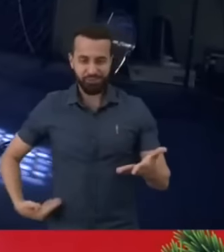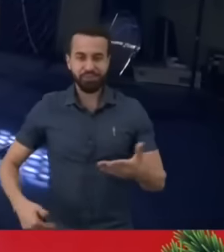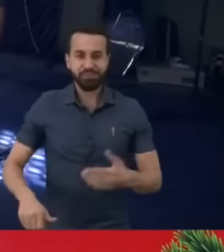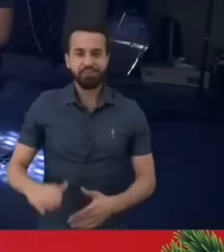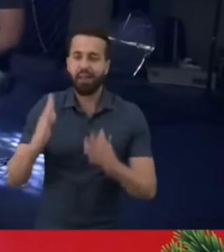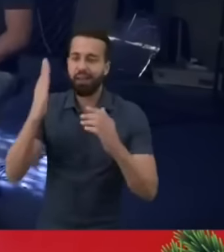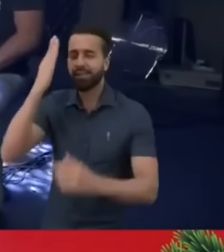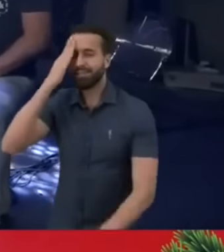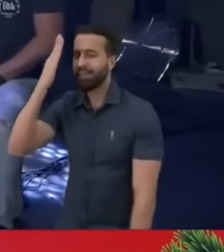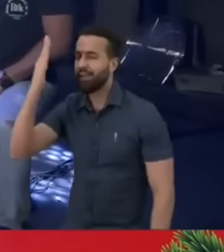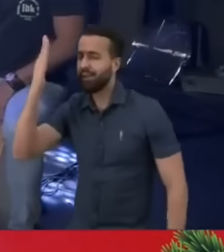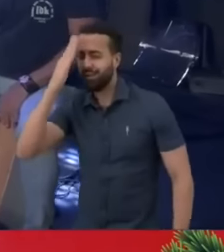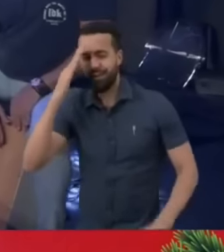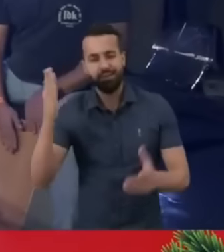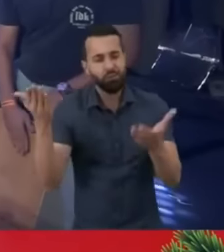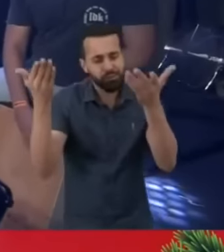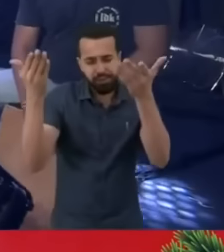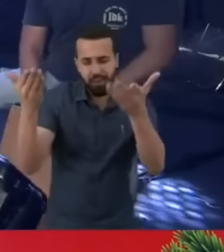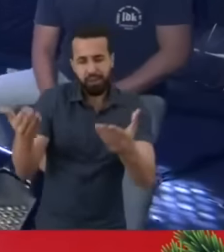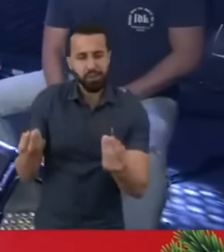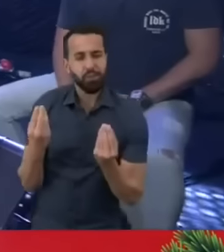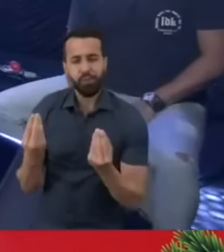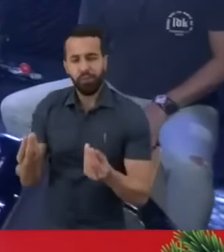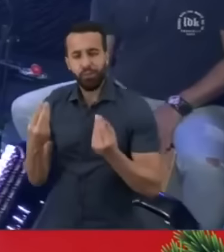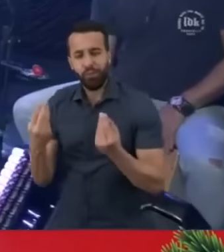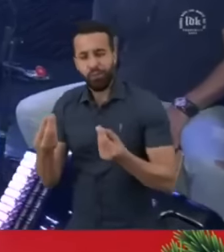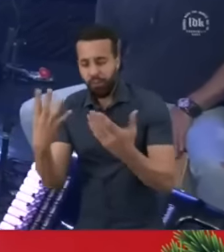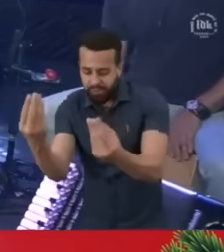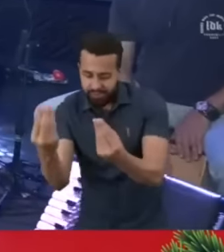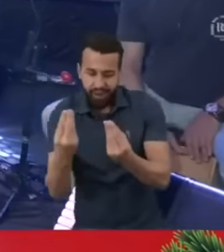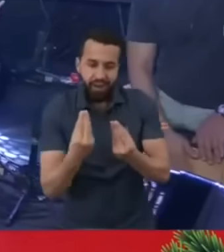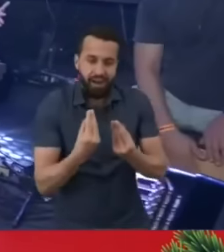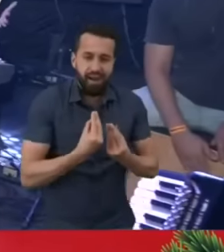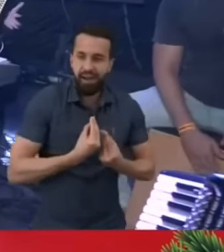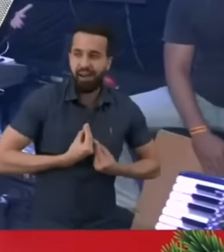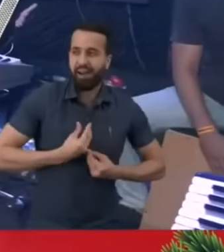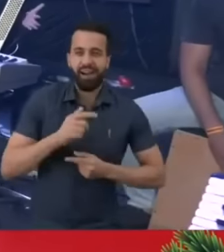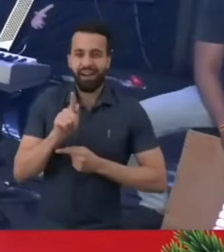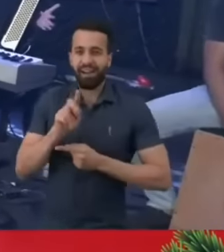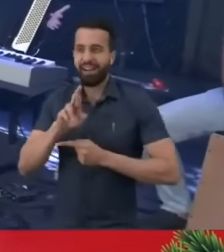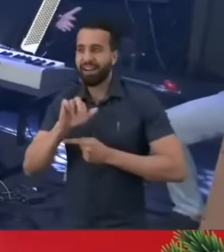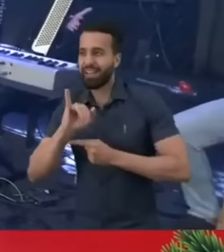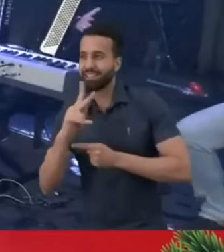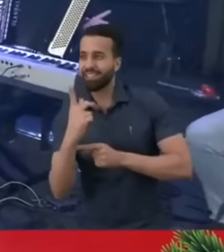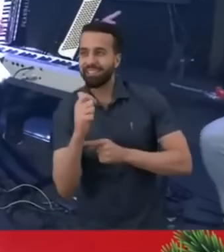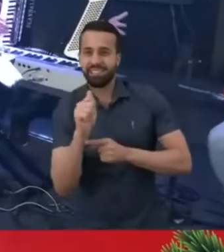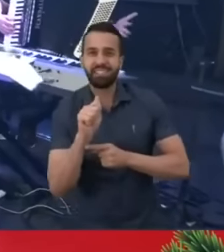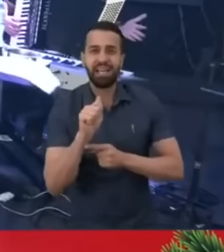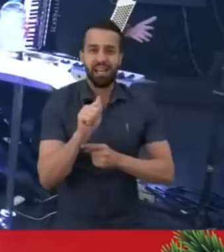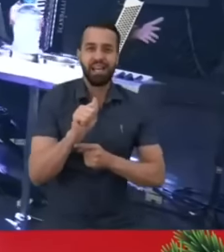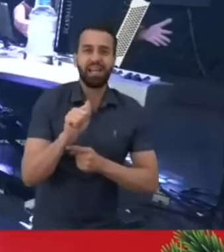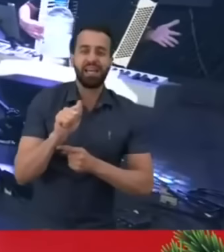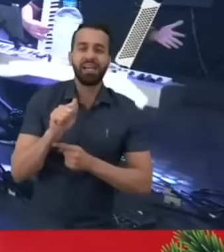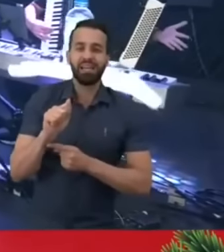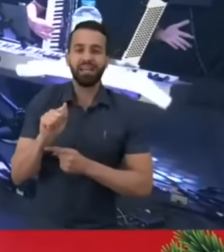Só sei que você dá. Olá, Gracinha. Olá. Igual a